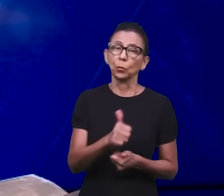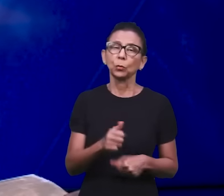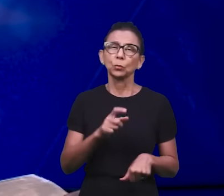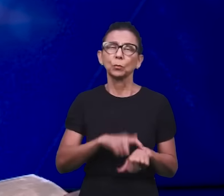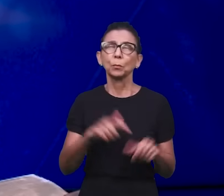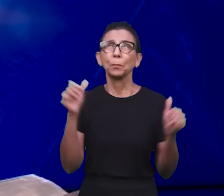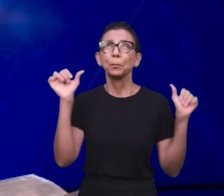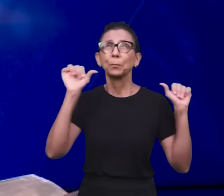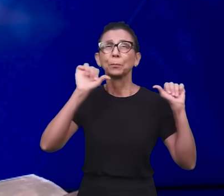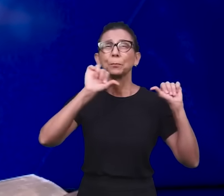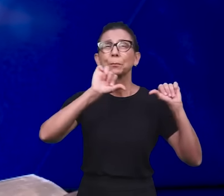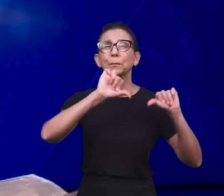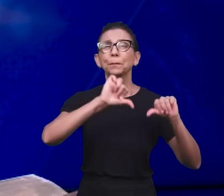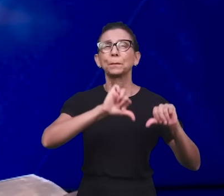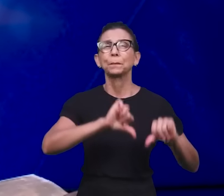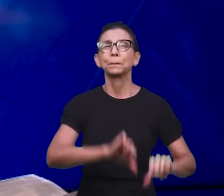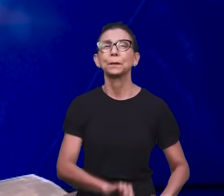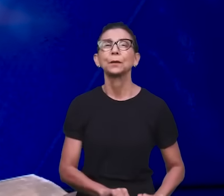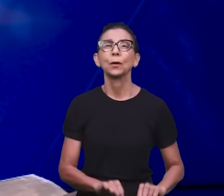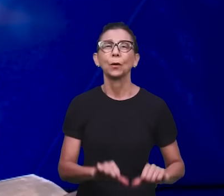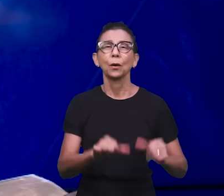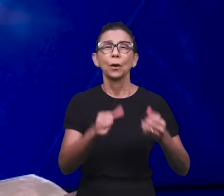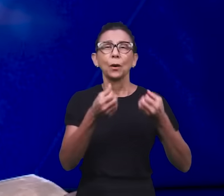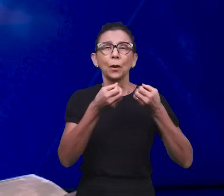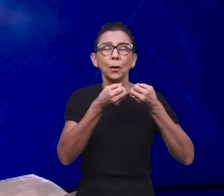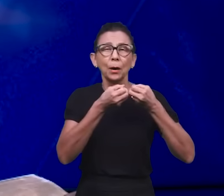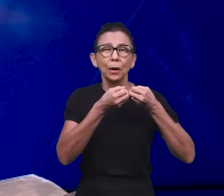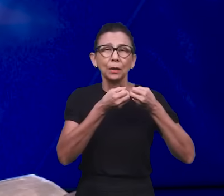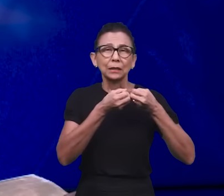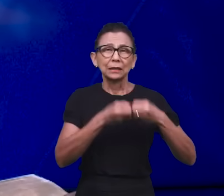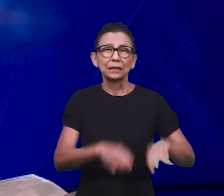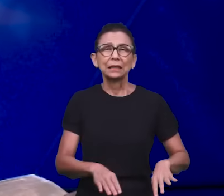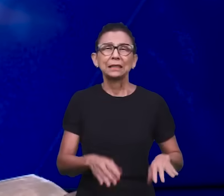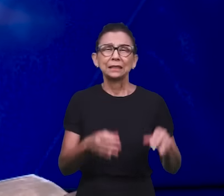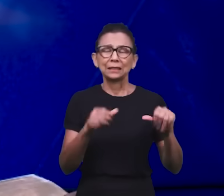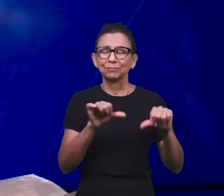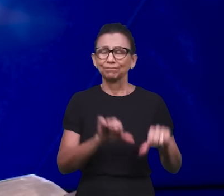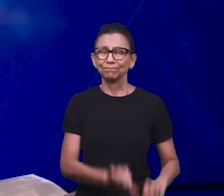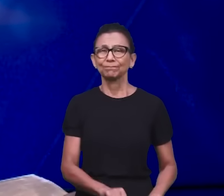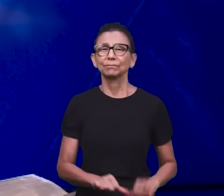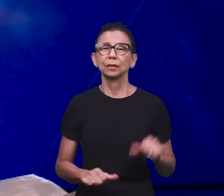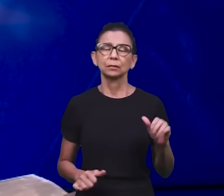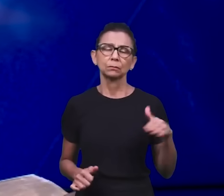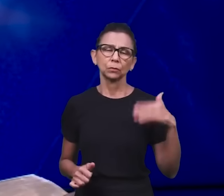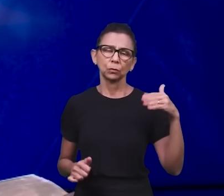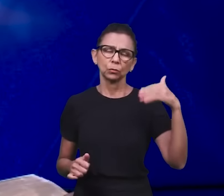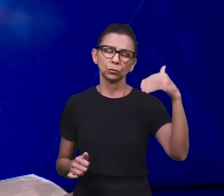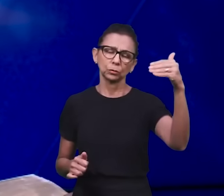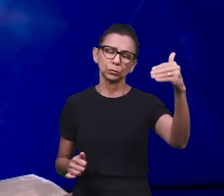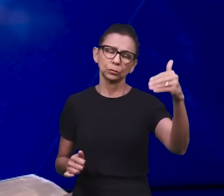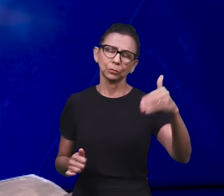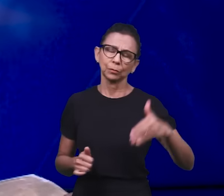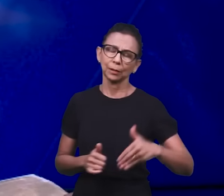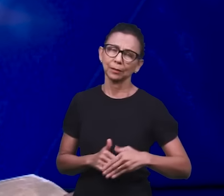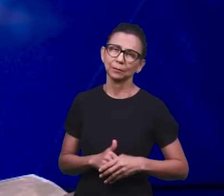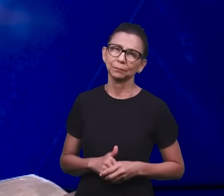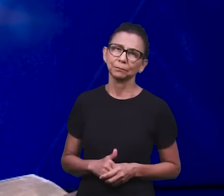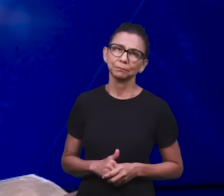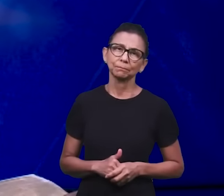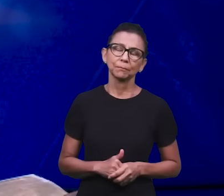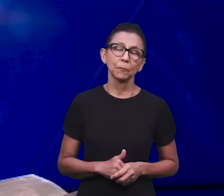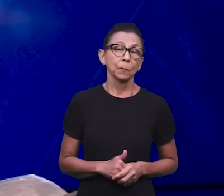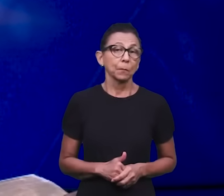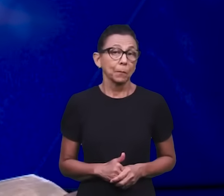se atribua como sendo esta mais uma crise que segue sua marcha para a